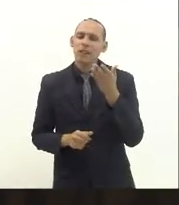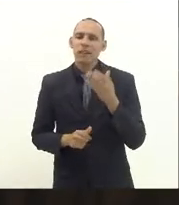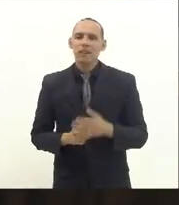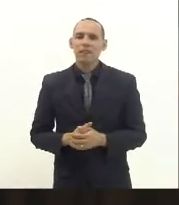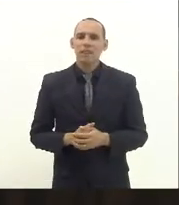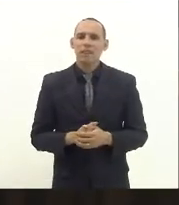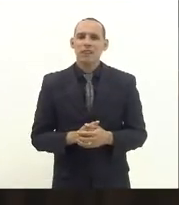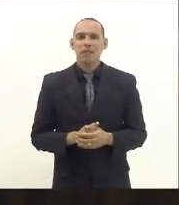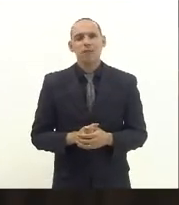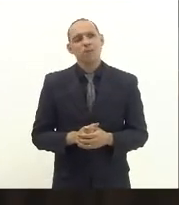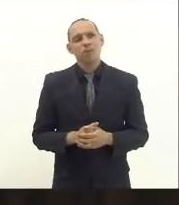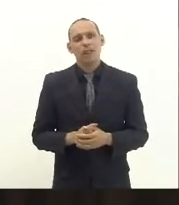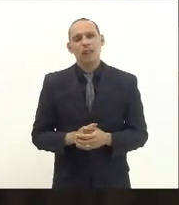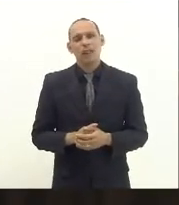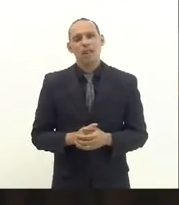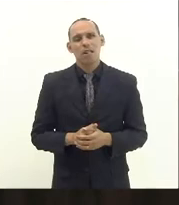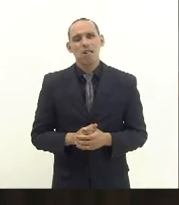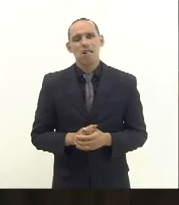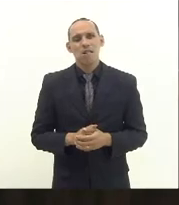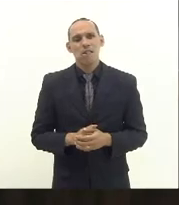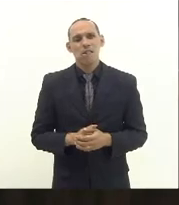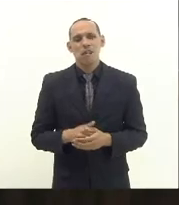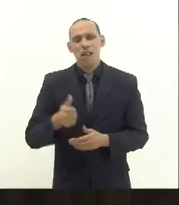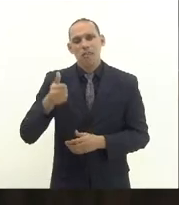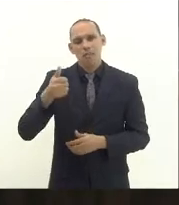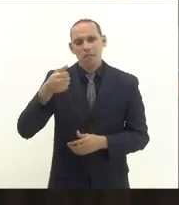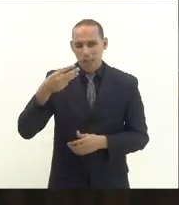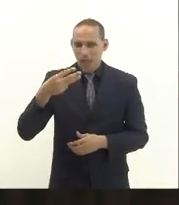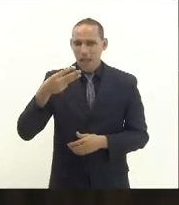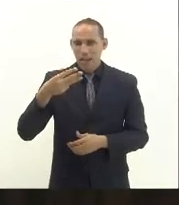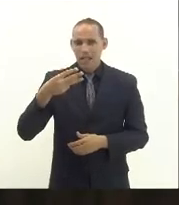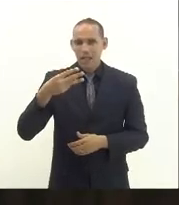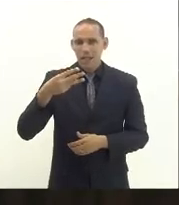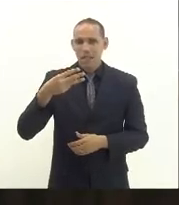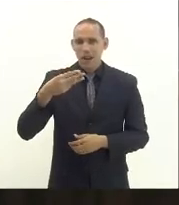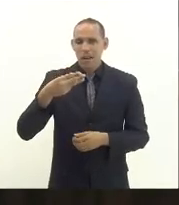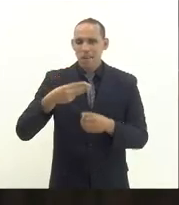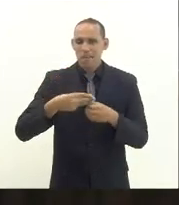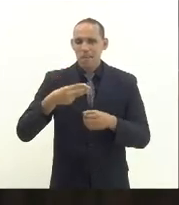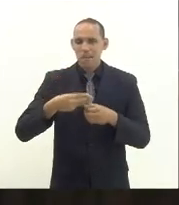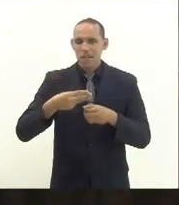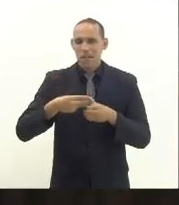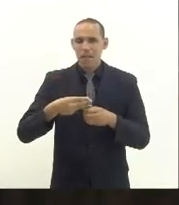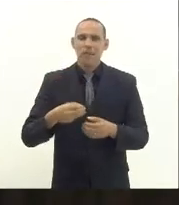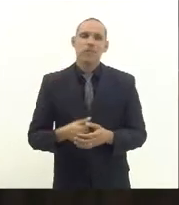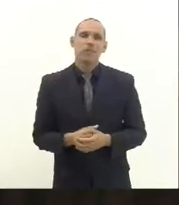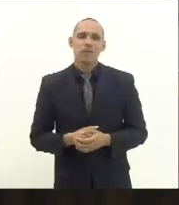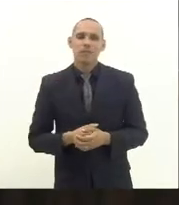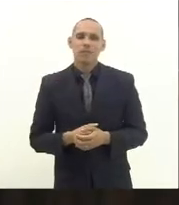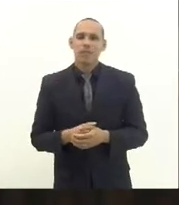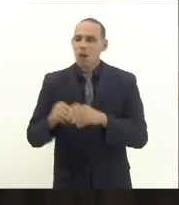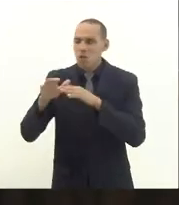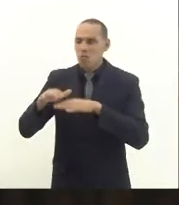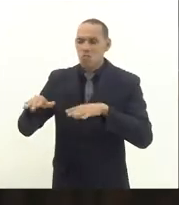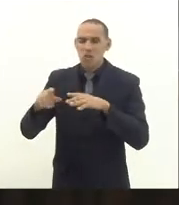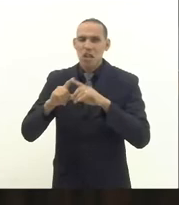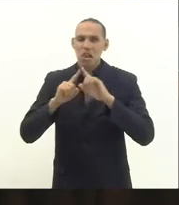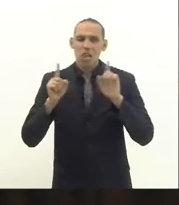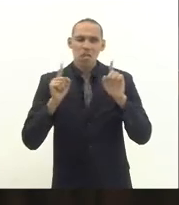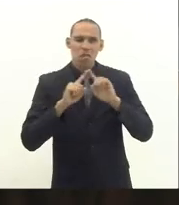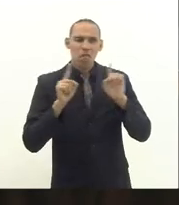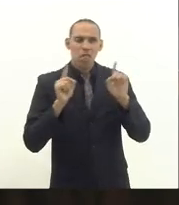escuta Em todos os 13 municípios todos os 13 a reclamação